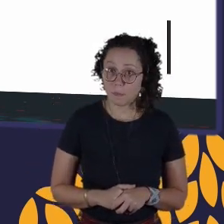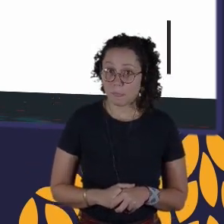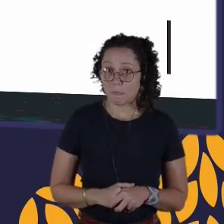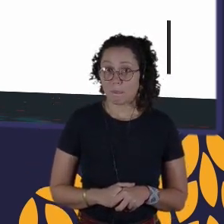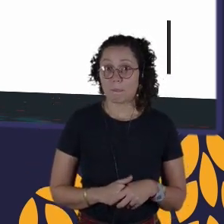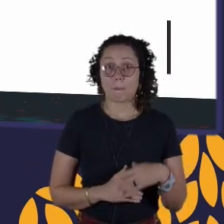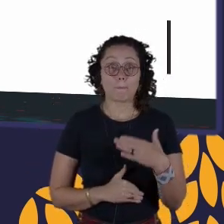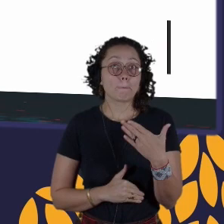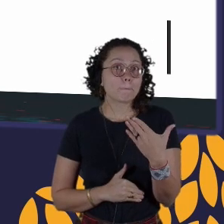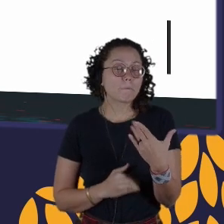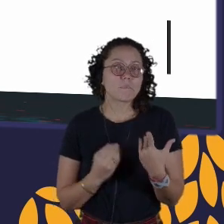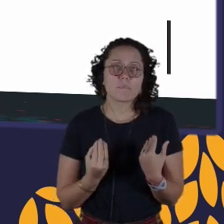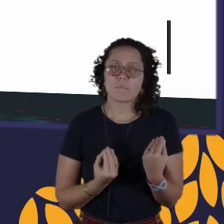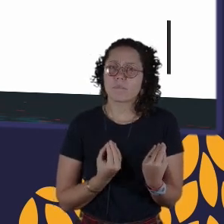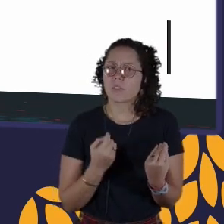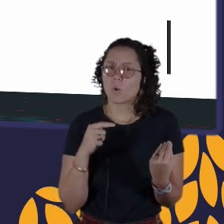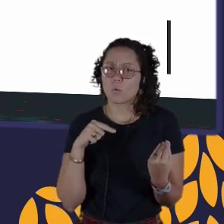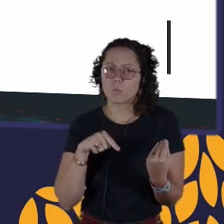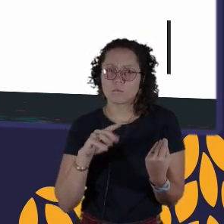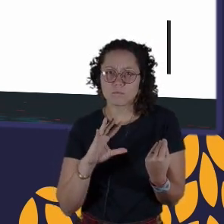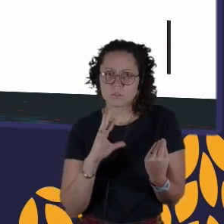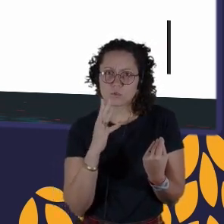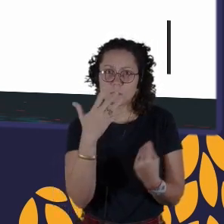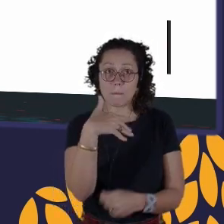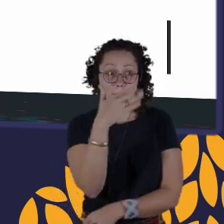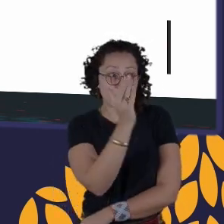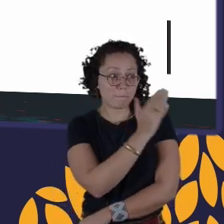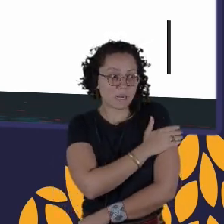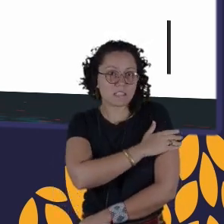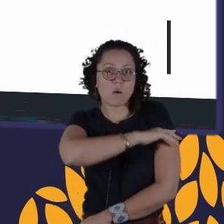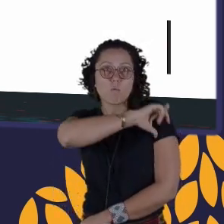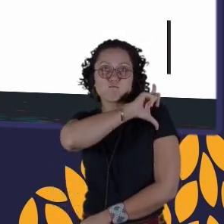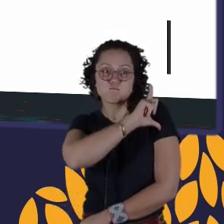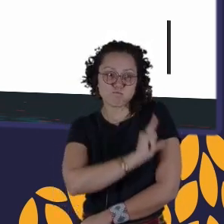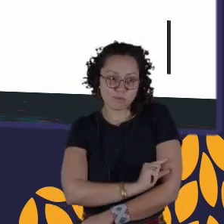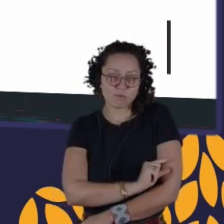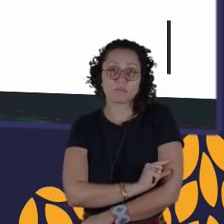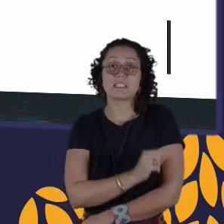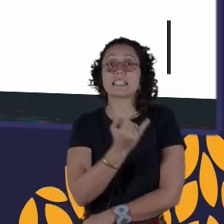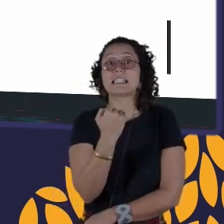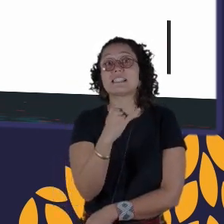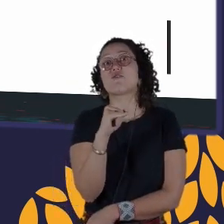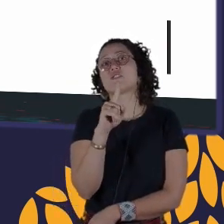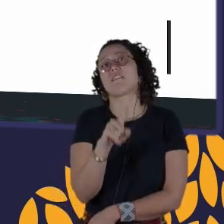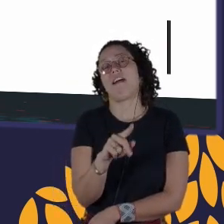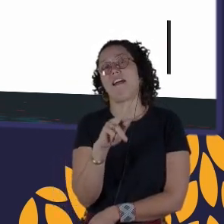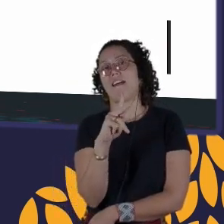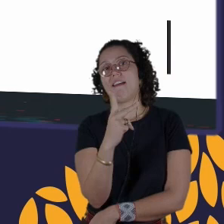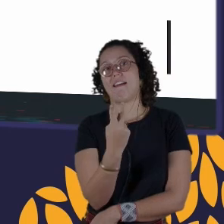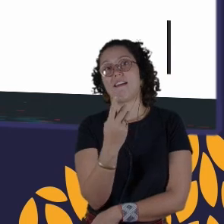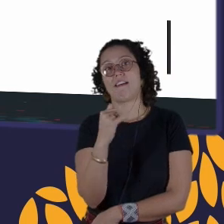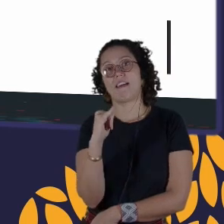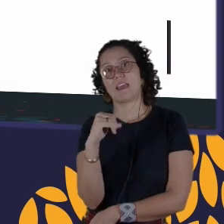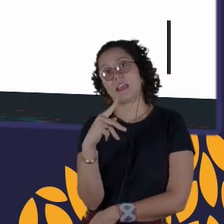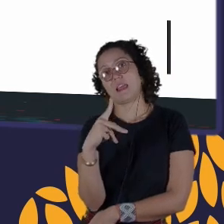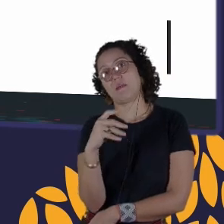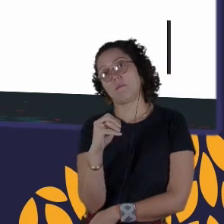canabidiol na hipertensão? Baixa a pressão. E se você é hipotenso, o que acontece?